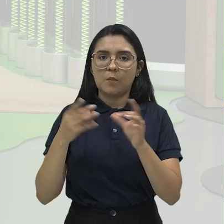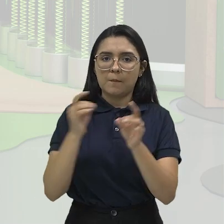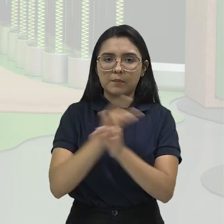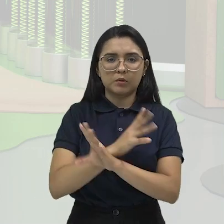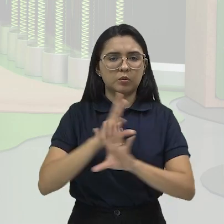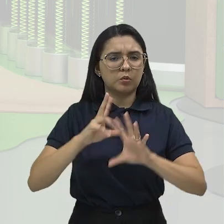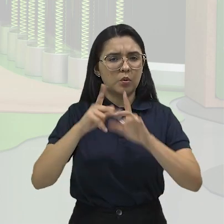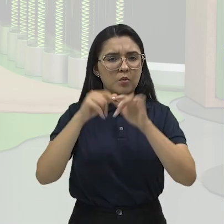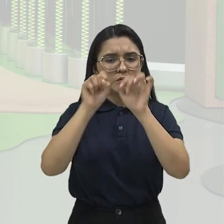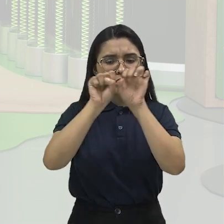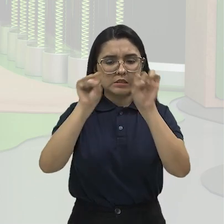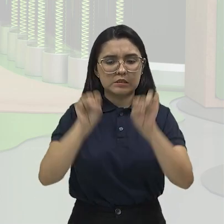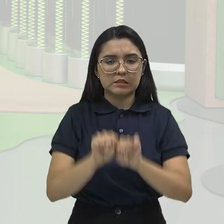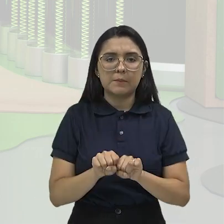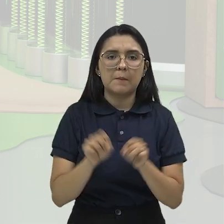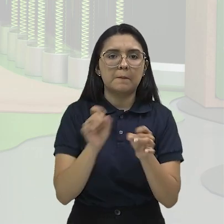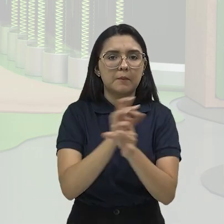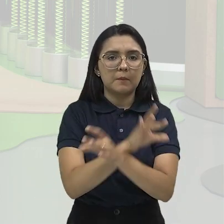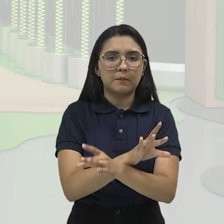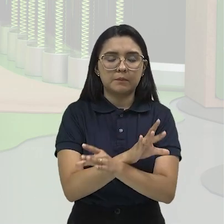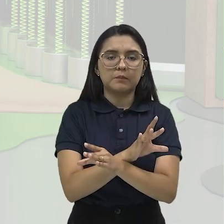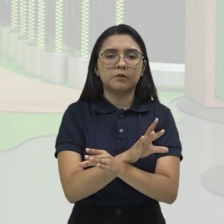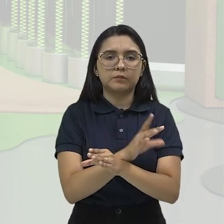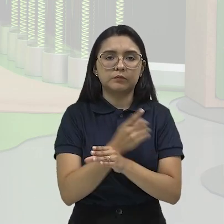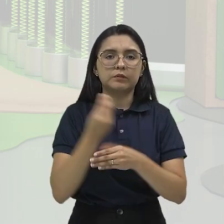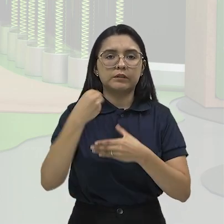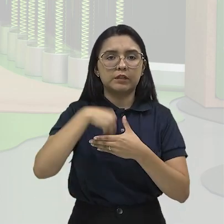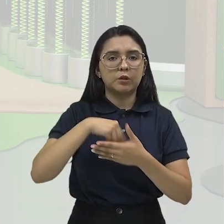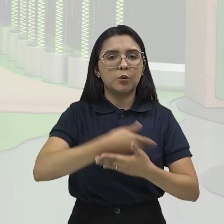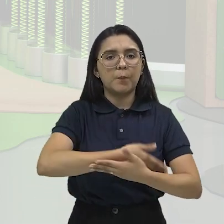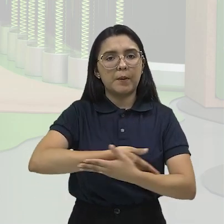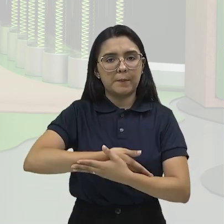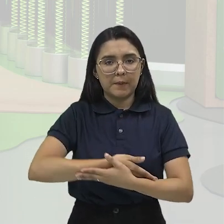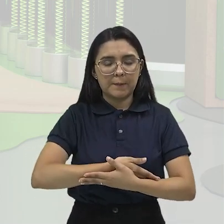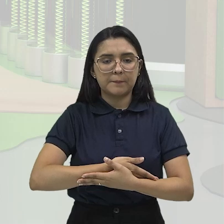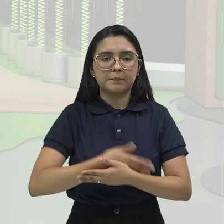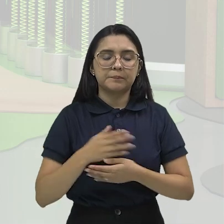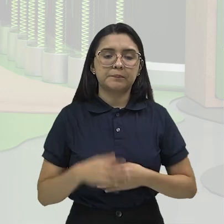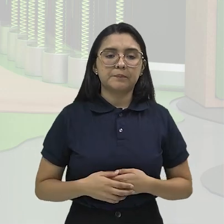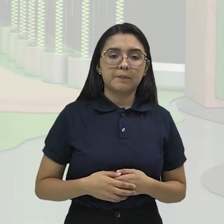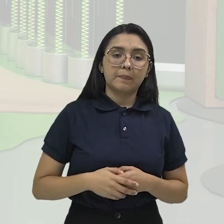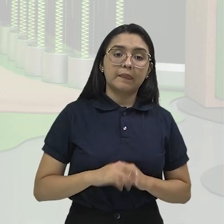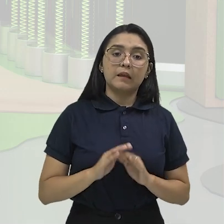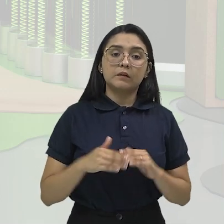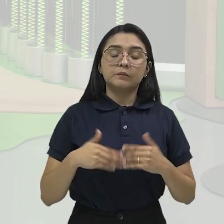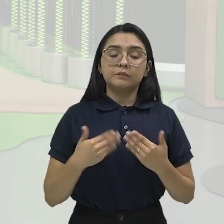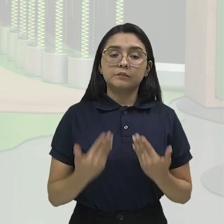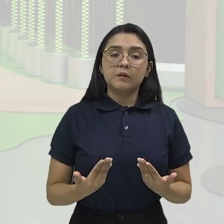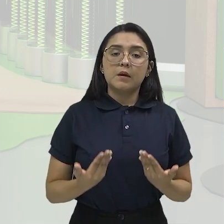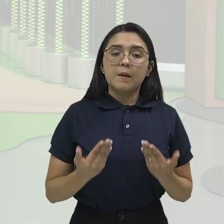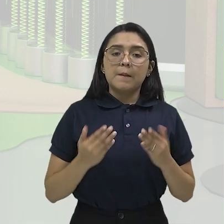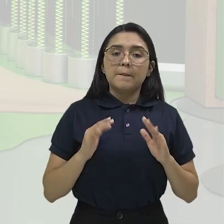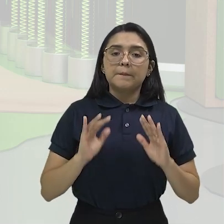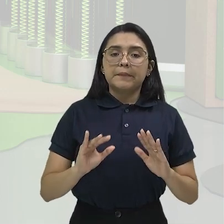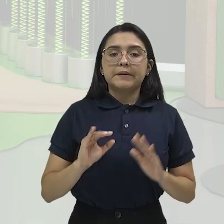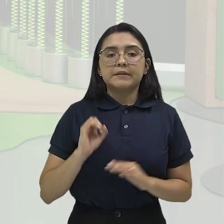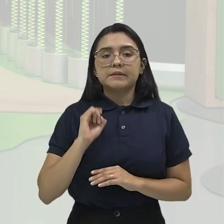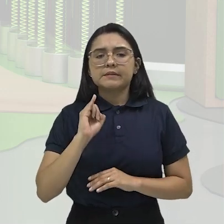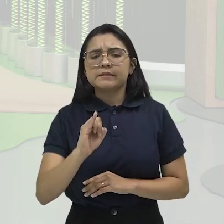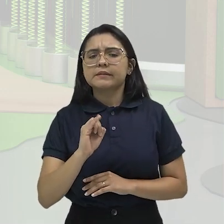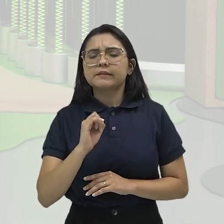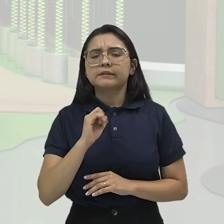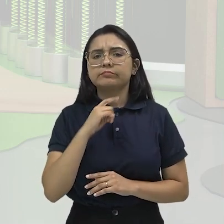os seus sistemas ali completos dentro daquele bebê, dentro daquele embrião, certo? Mas e aí, se não ocorrer